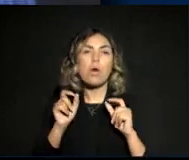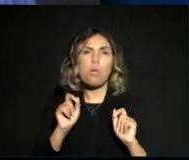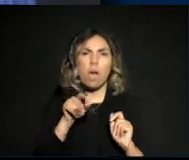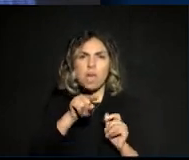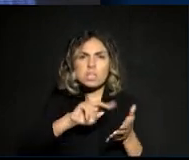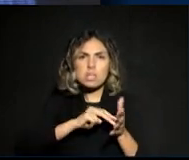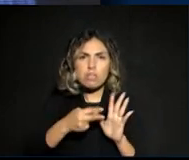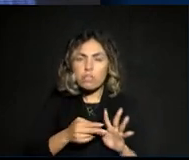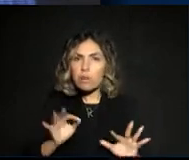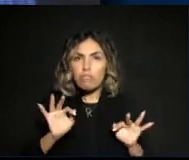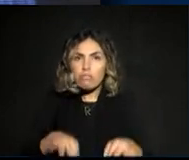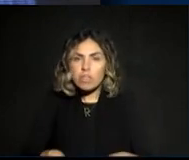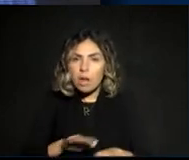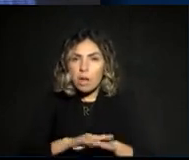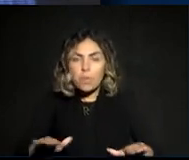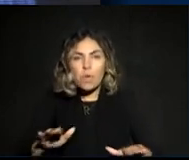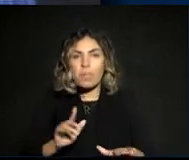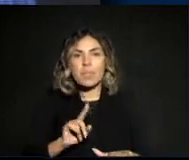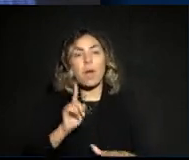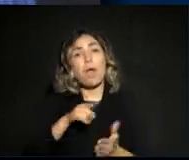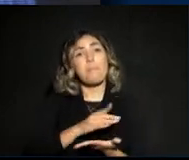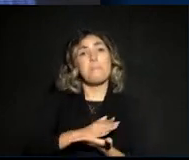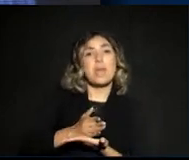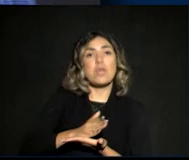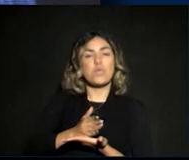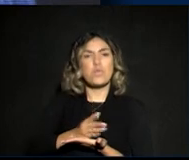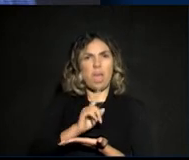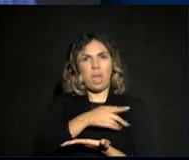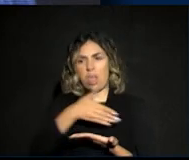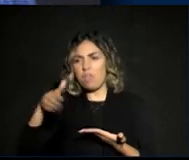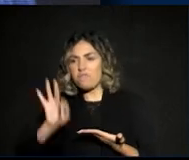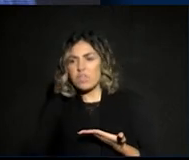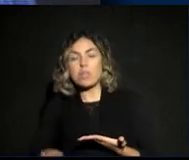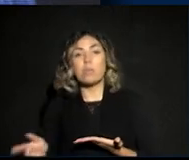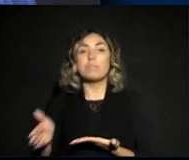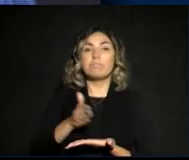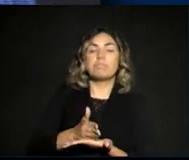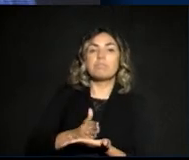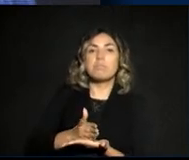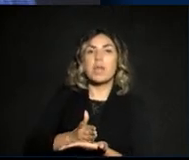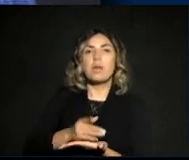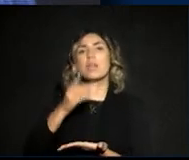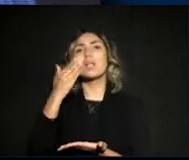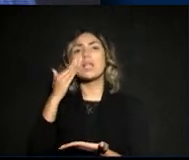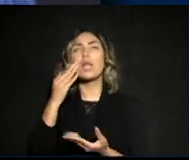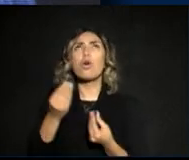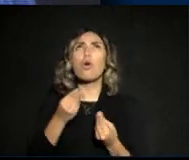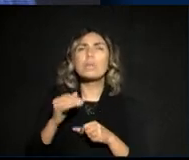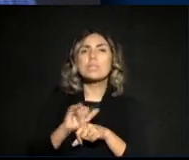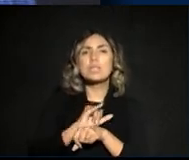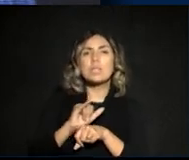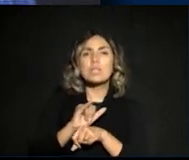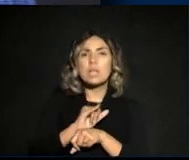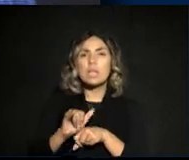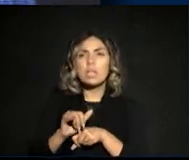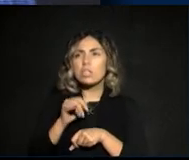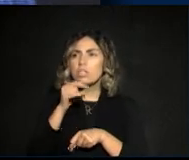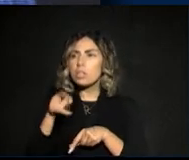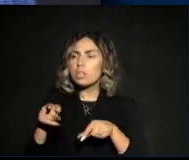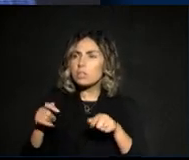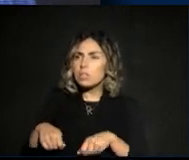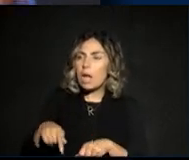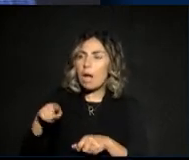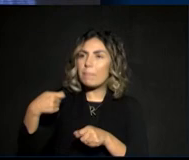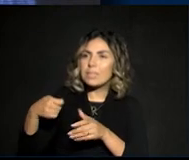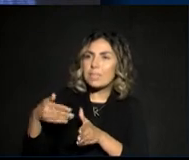estrutura não é um fim em si mesmo estrutura e meio você só percebe que tem que recuperar o ramal de Colômbia Quando você vê que tem carga Ferroviária